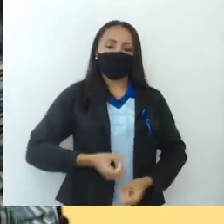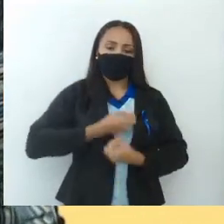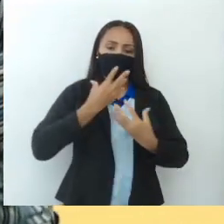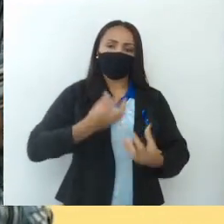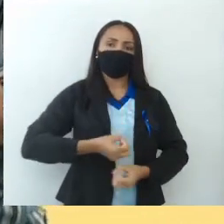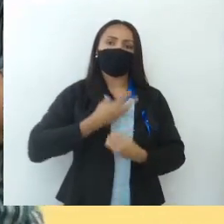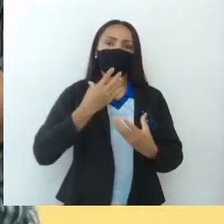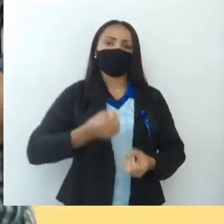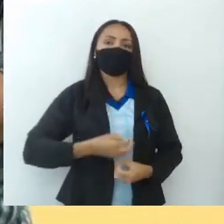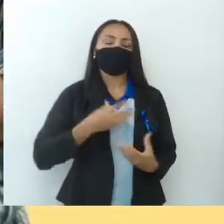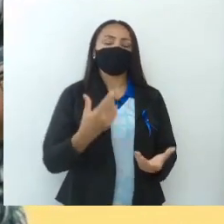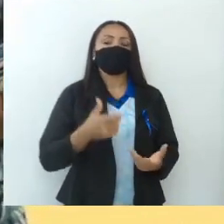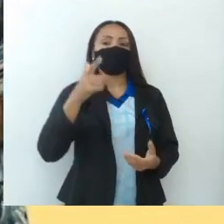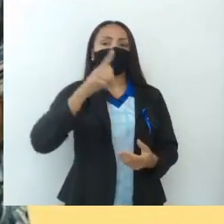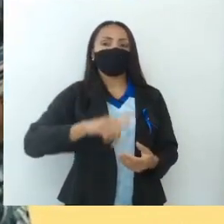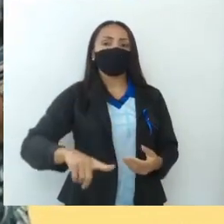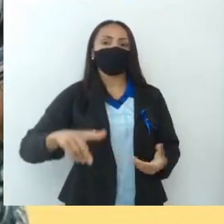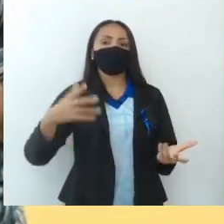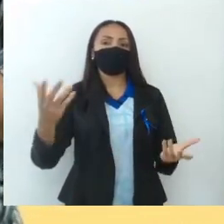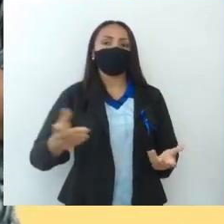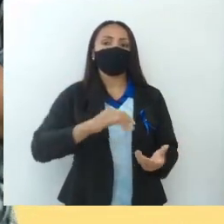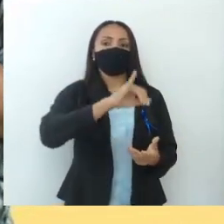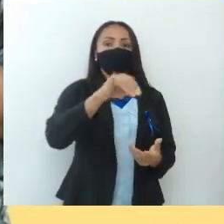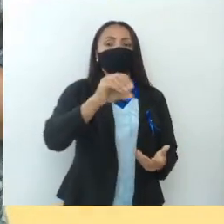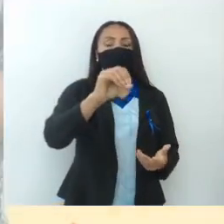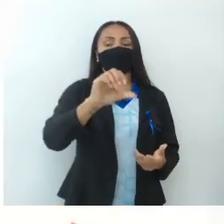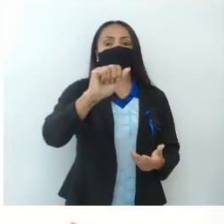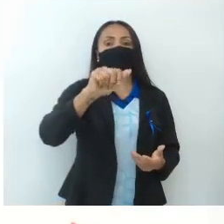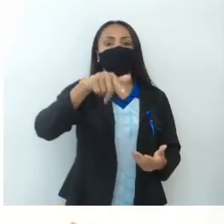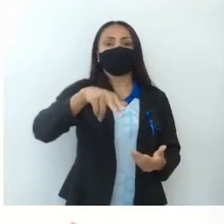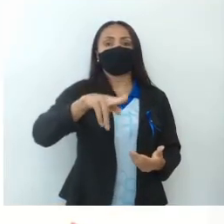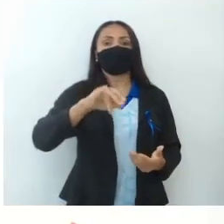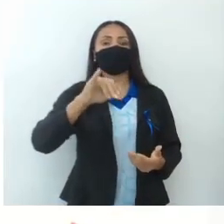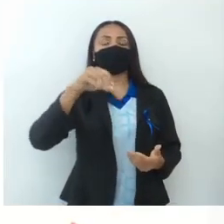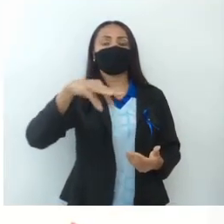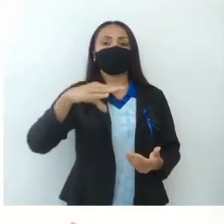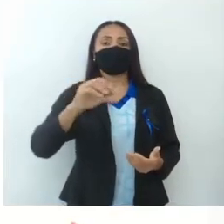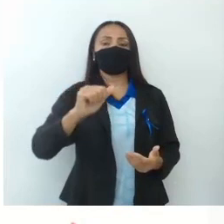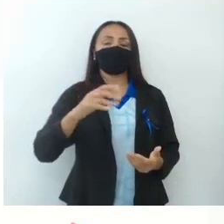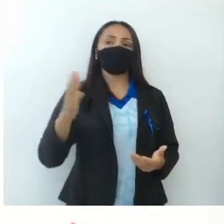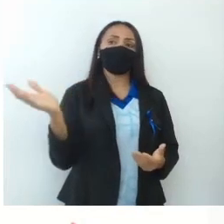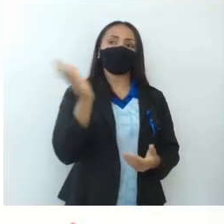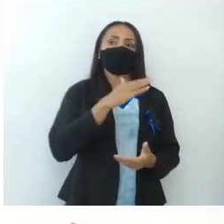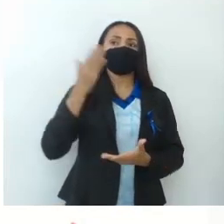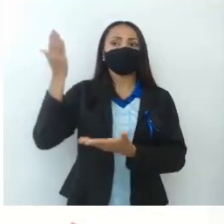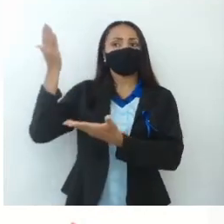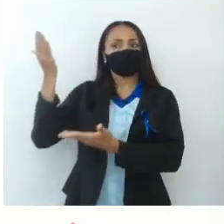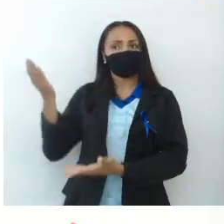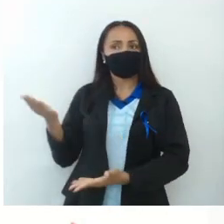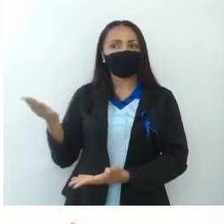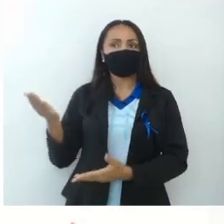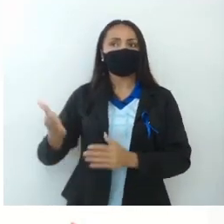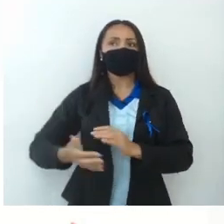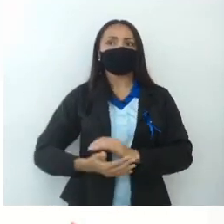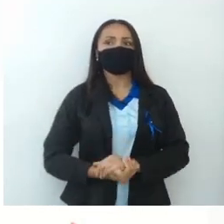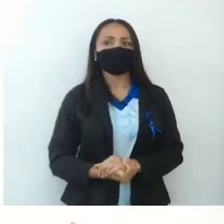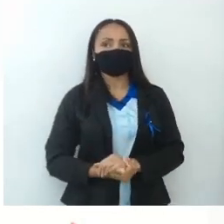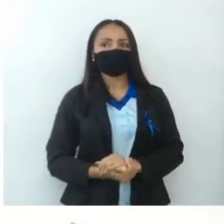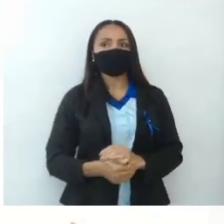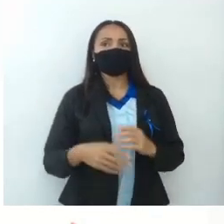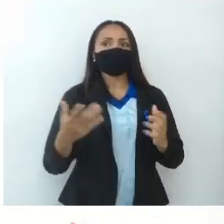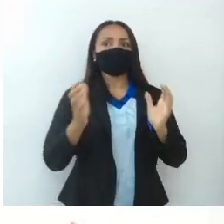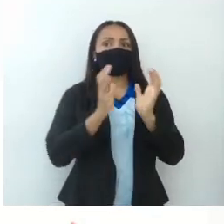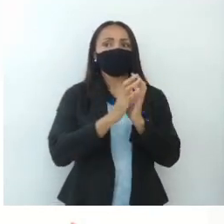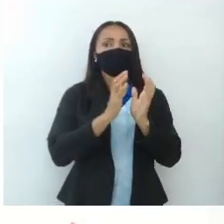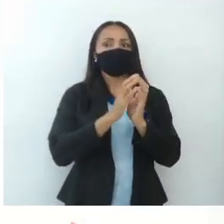um outro pernambucano, Joaquim Cardoso. Vamos ver? Acompanhem comigo, por favor. Joaquim Cardoso,